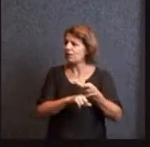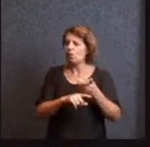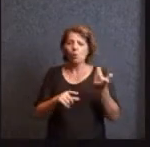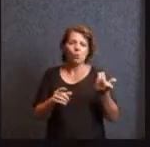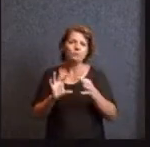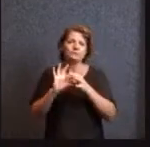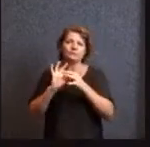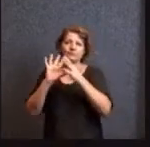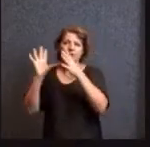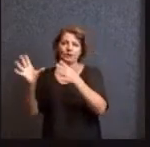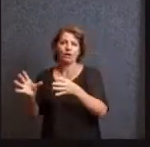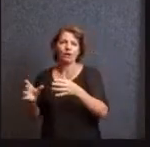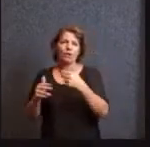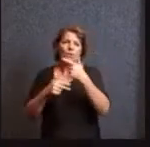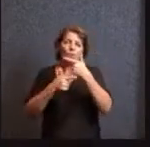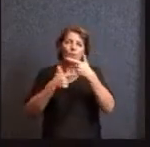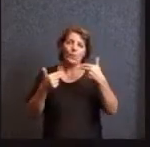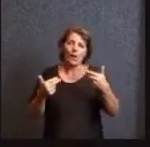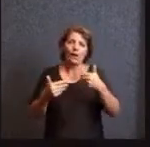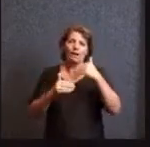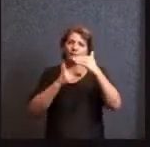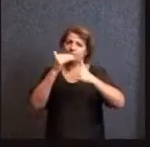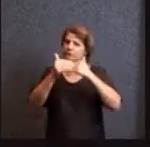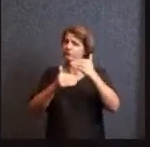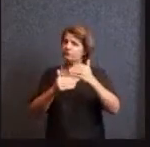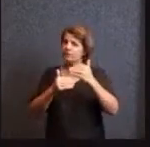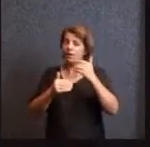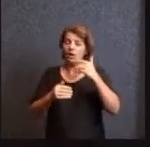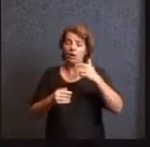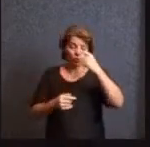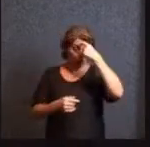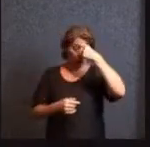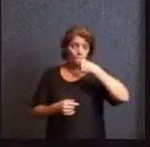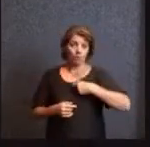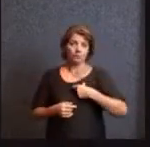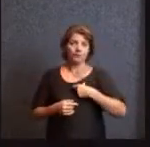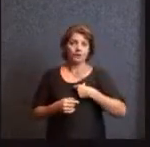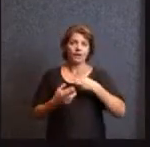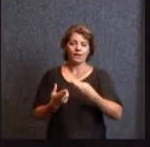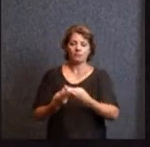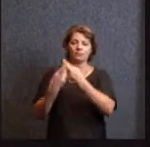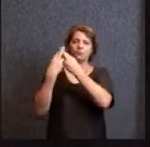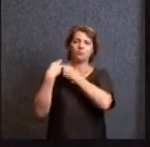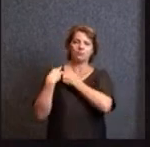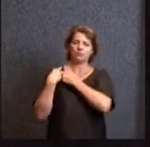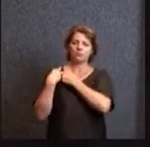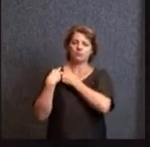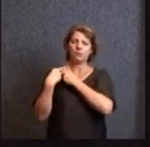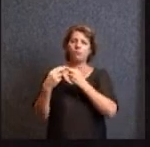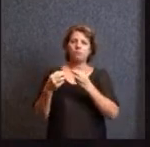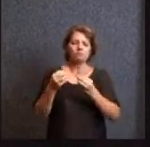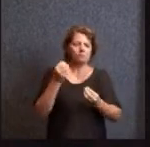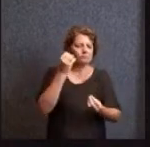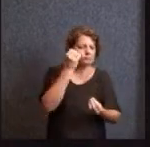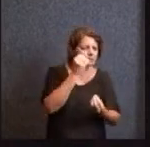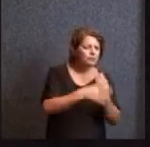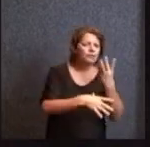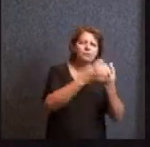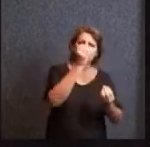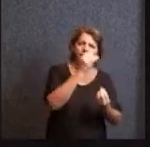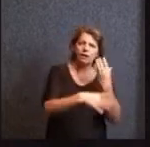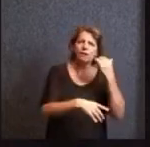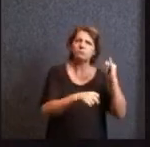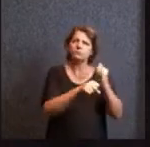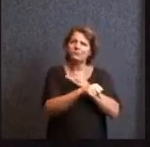que a coisa aconteça dessa maneira. O nosso papel de responsabilidade de buscar criar meios para que ele ingresse